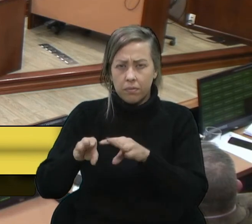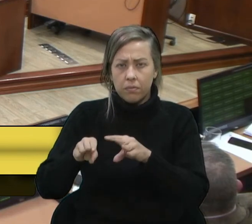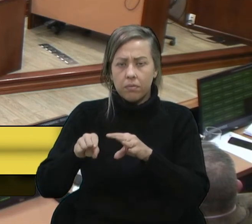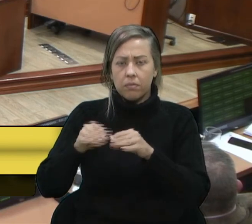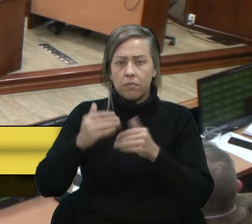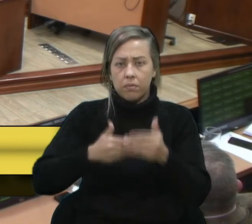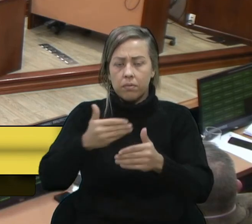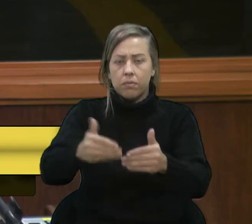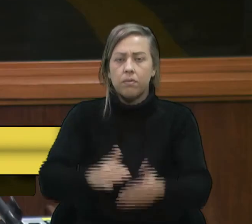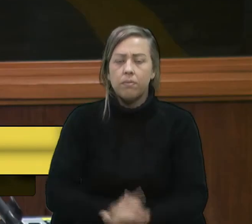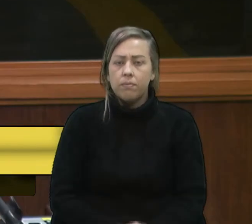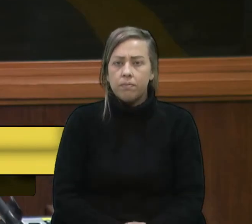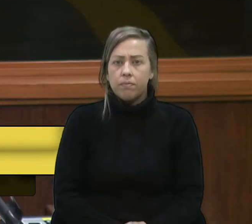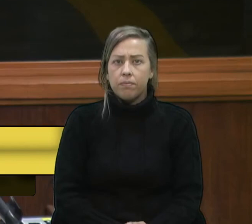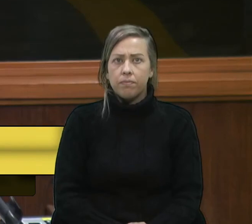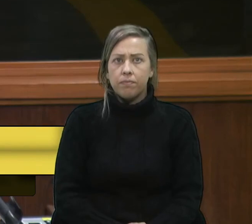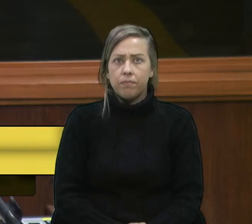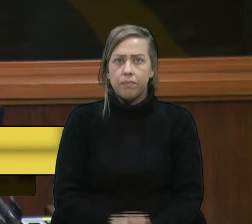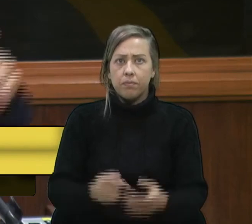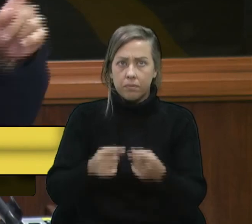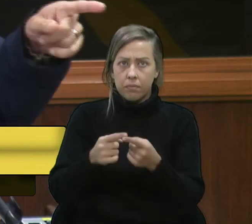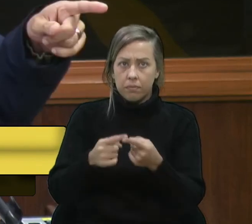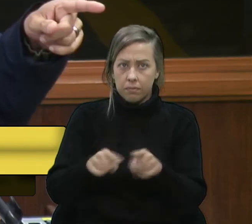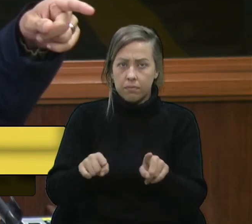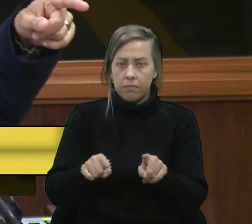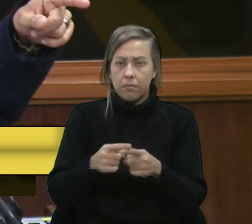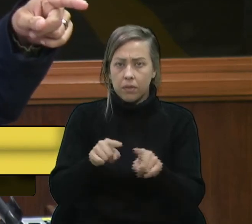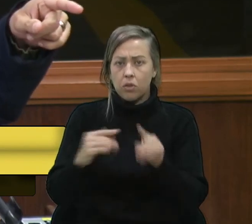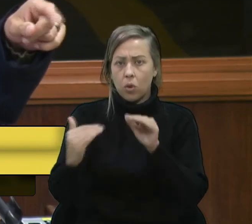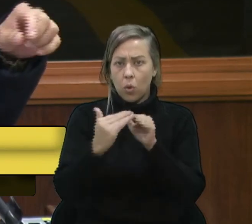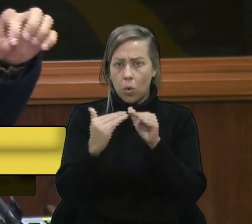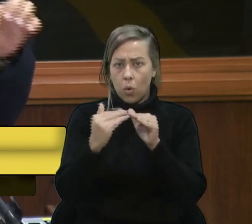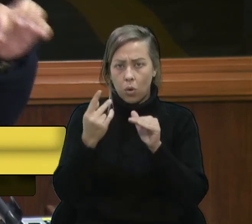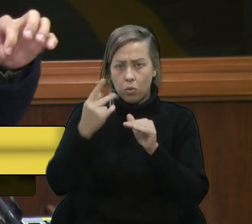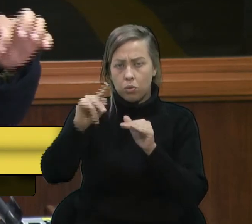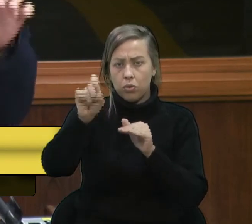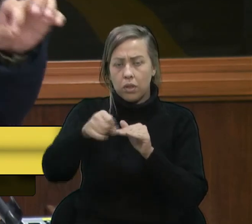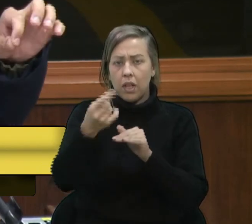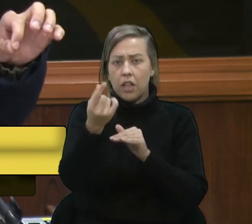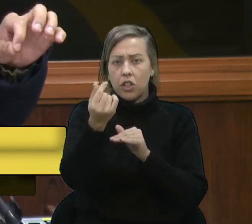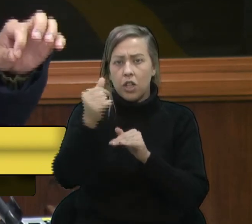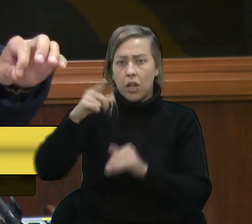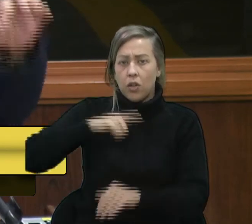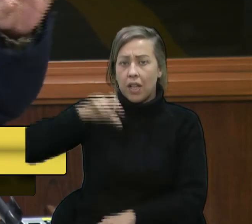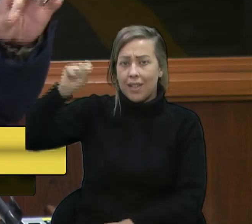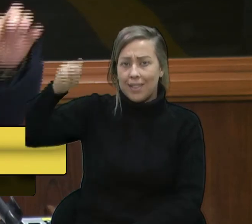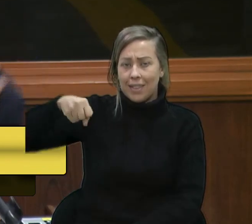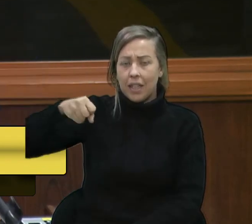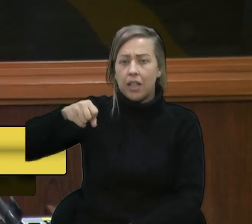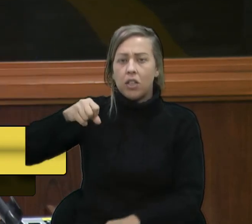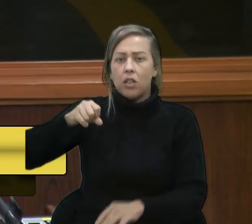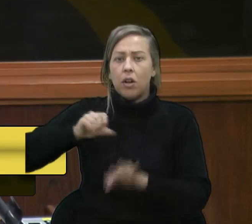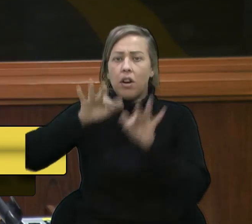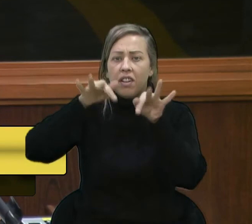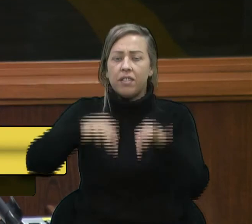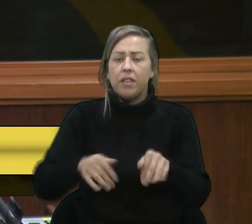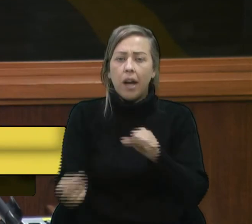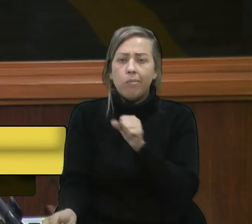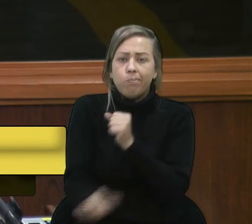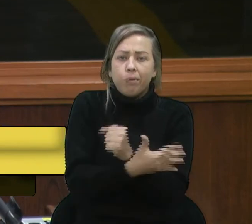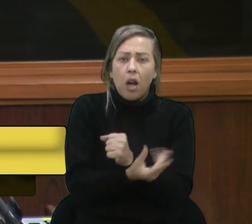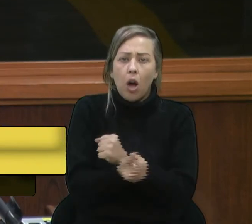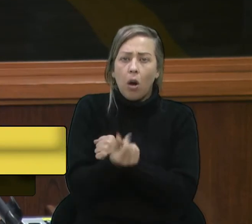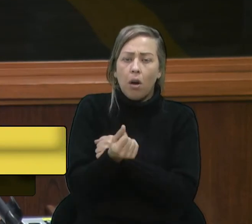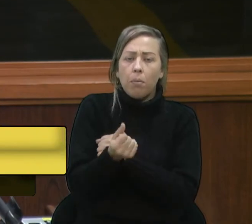conhecimento de causa. Mas também concordo com a vossa pessoa. Dinheiro existe bastante. É só acabar com a corrupção e o